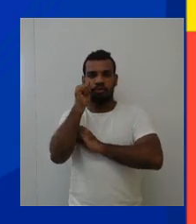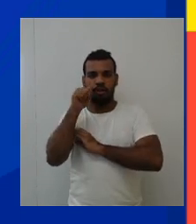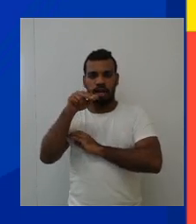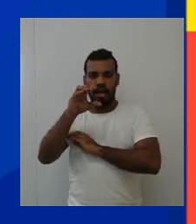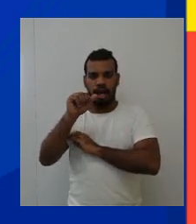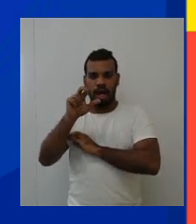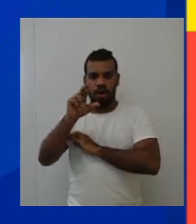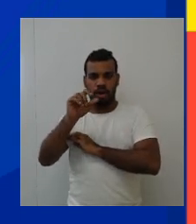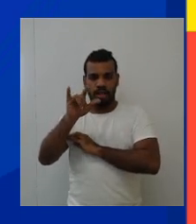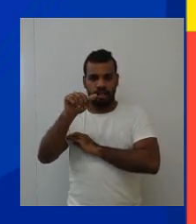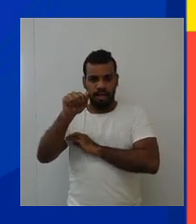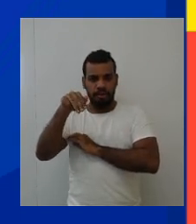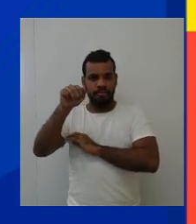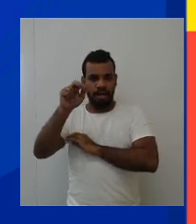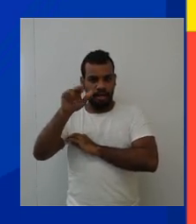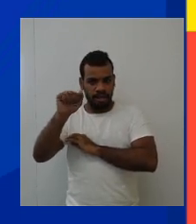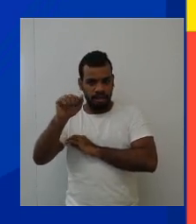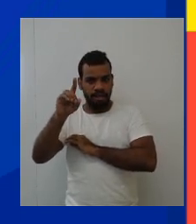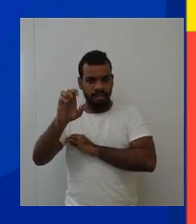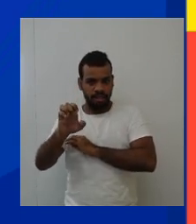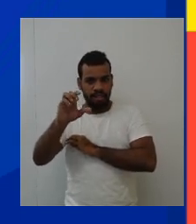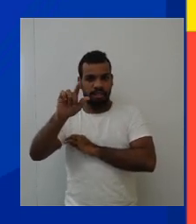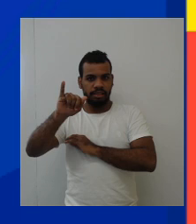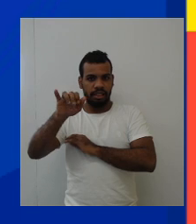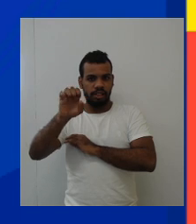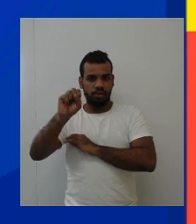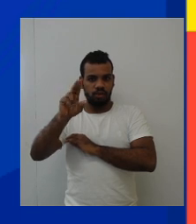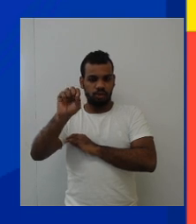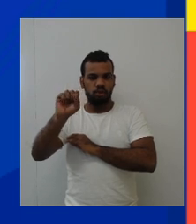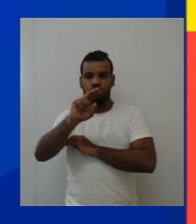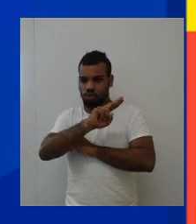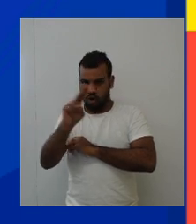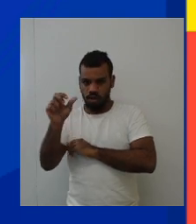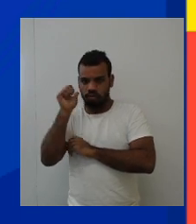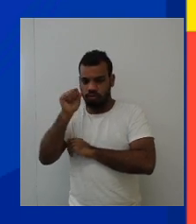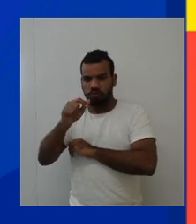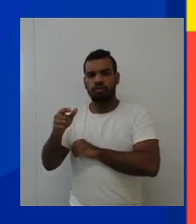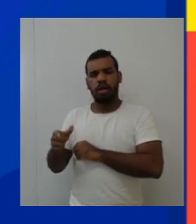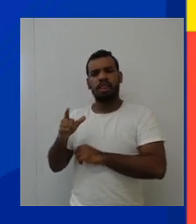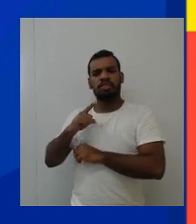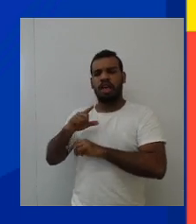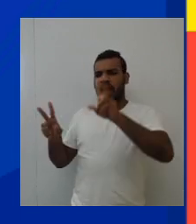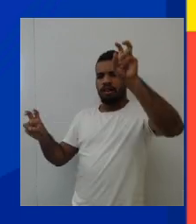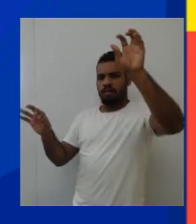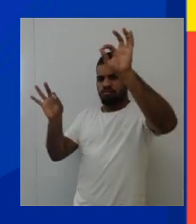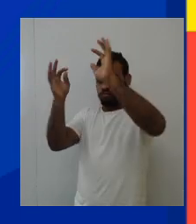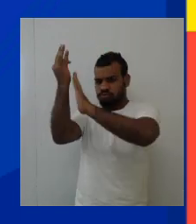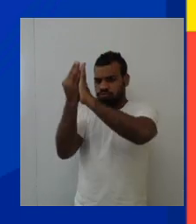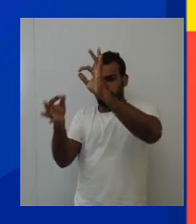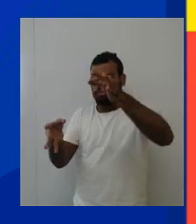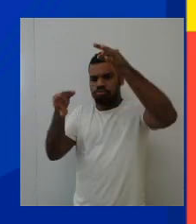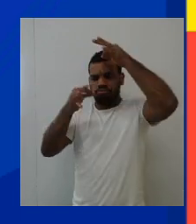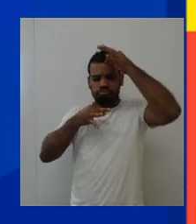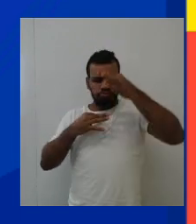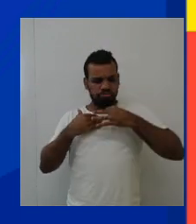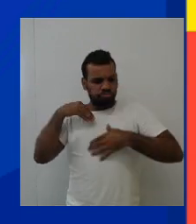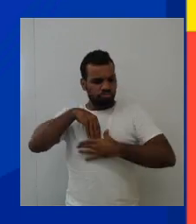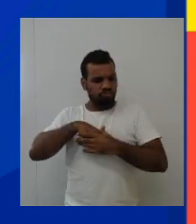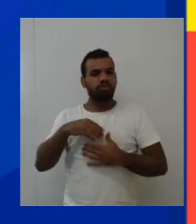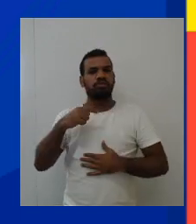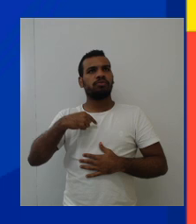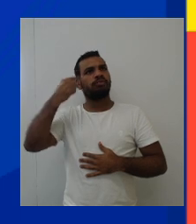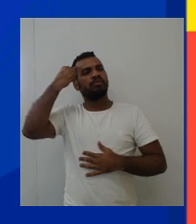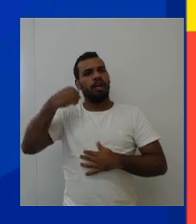Quarto Despejo. Essa é uma obra que tem sido muito presente na minha vida e eu tenho